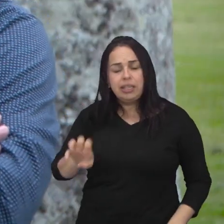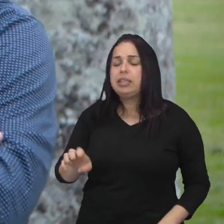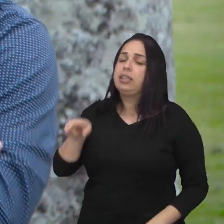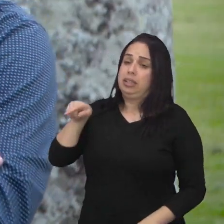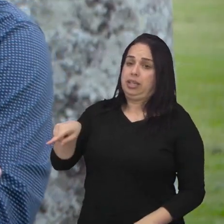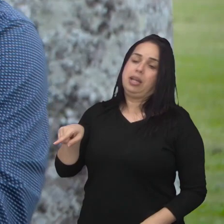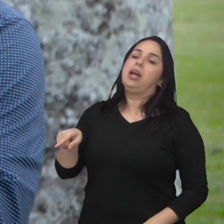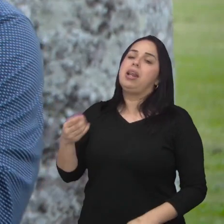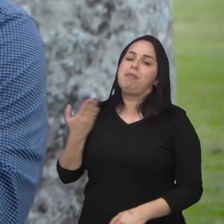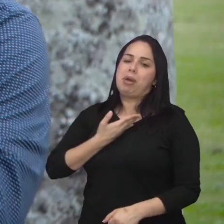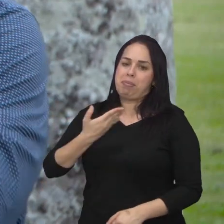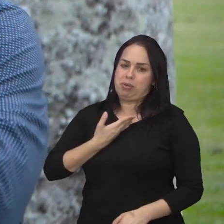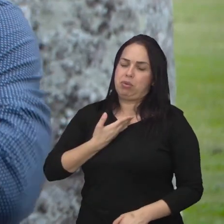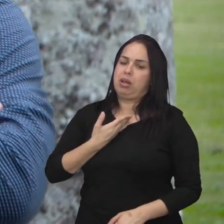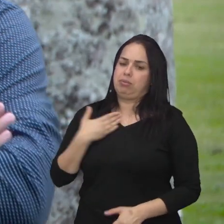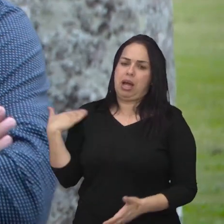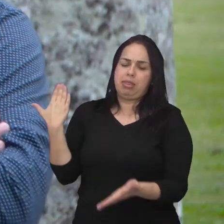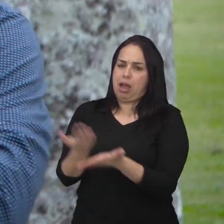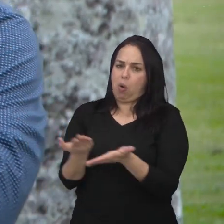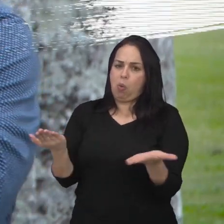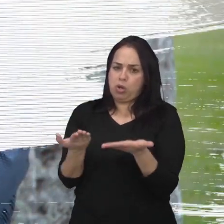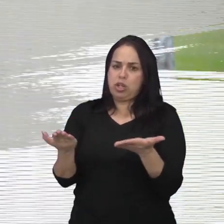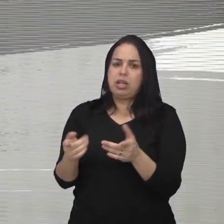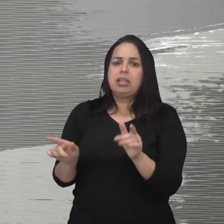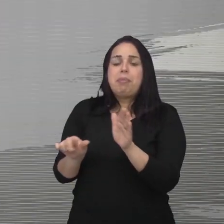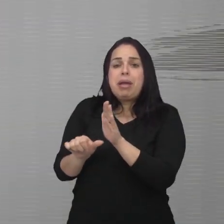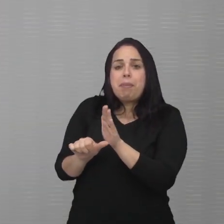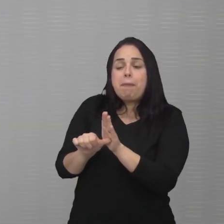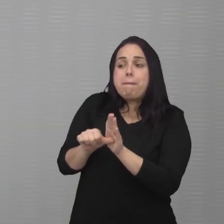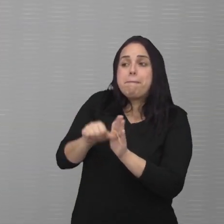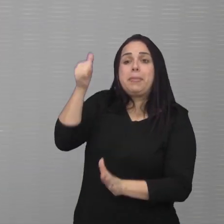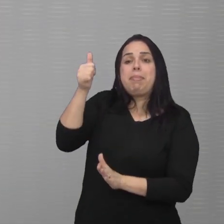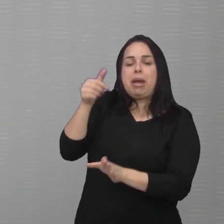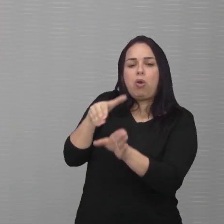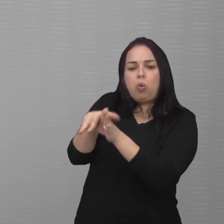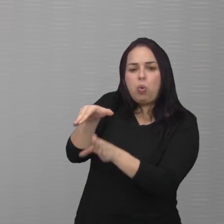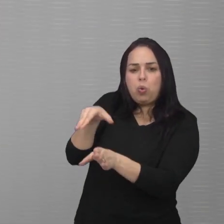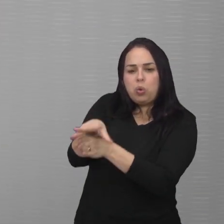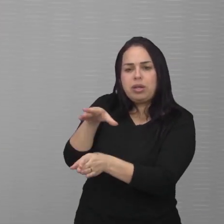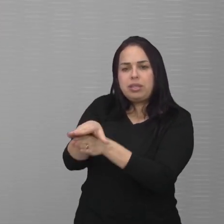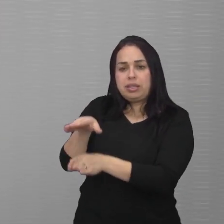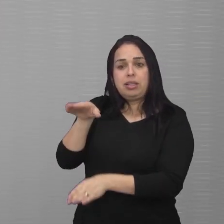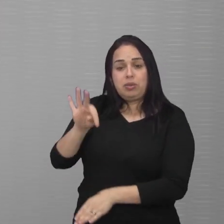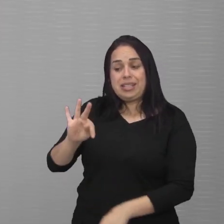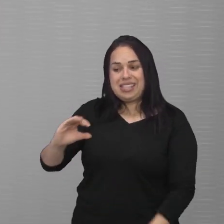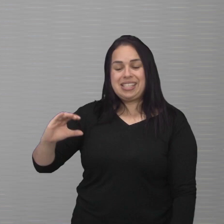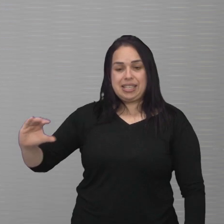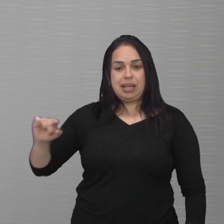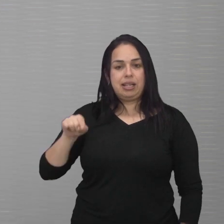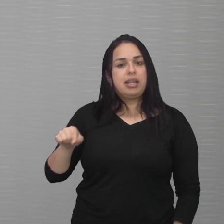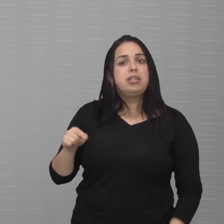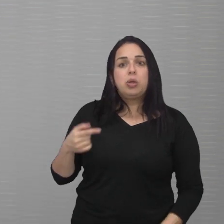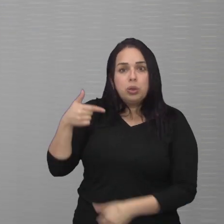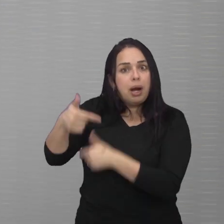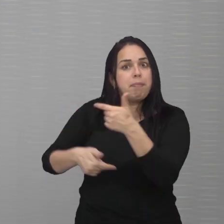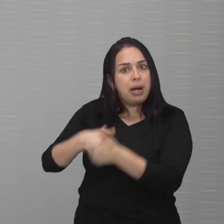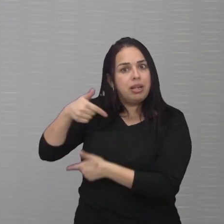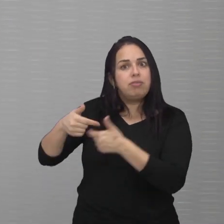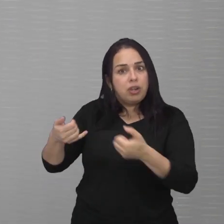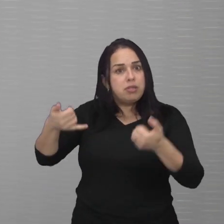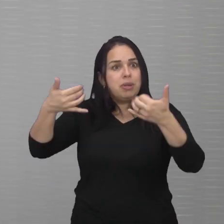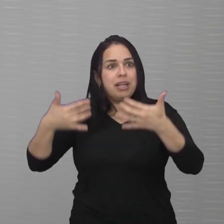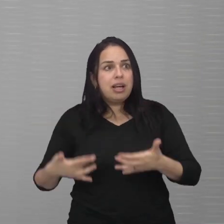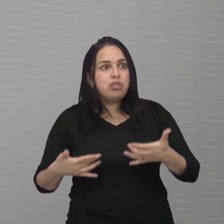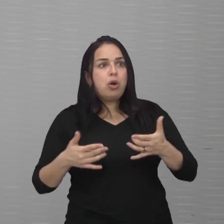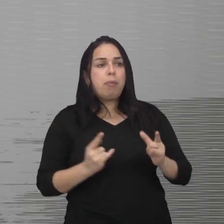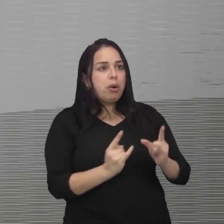foi meu amigo, é meu amigo e foi meu primeiro orientando de trabalho de graduação. E o trabalho dele foi exatamente falar